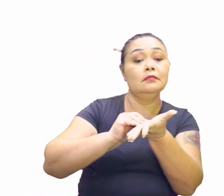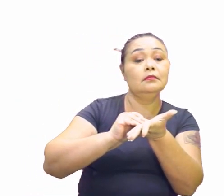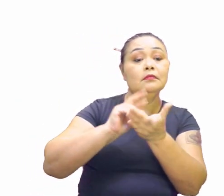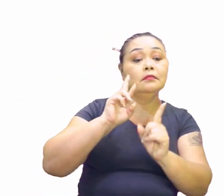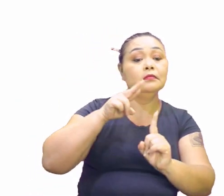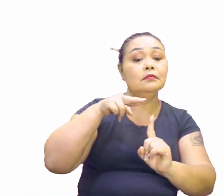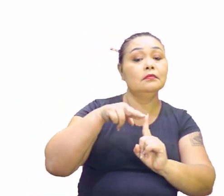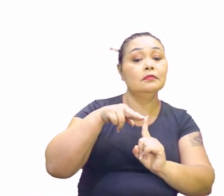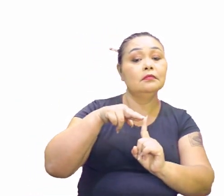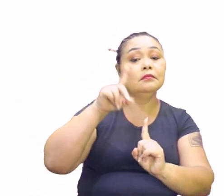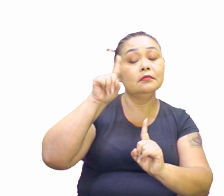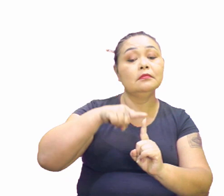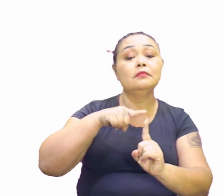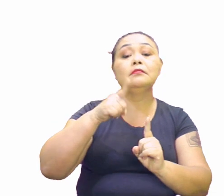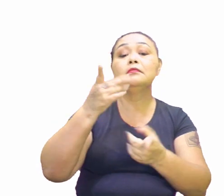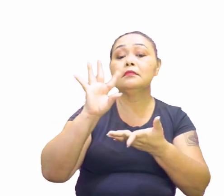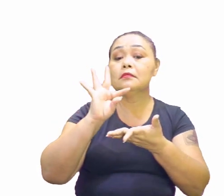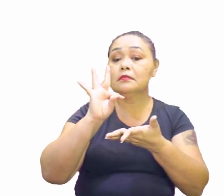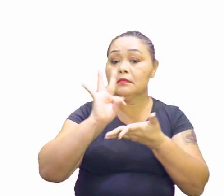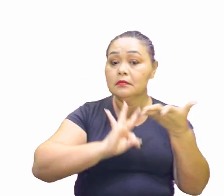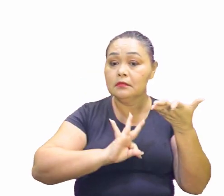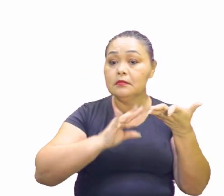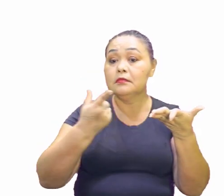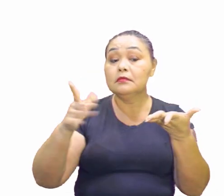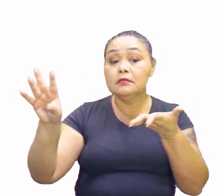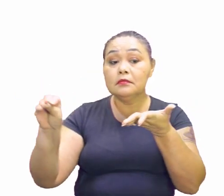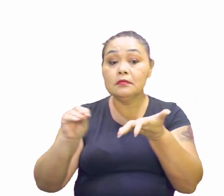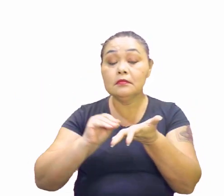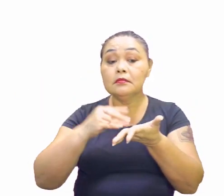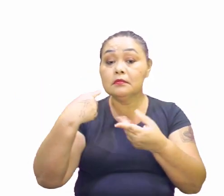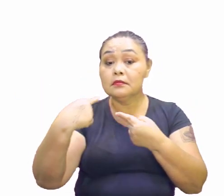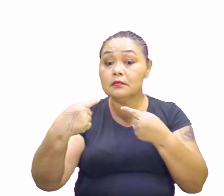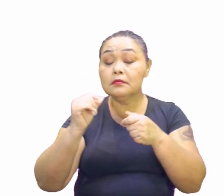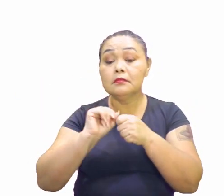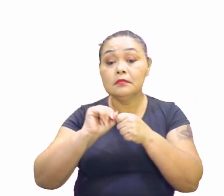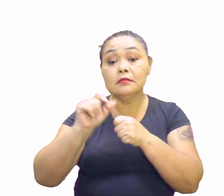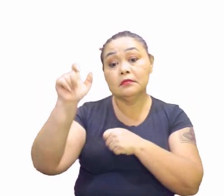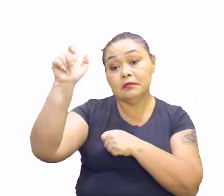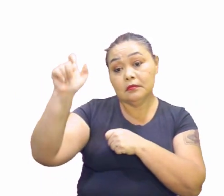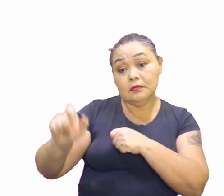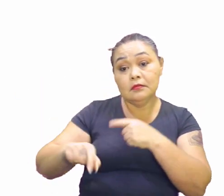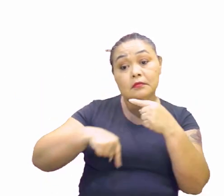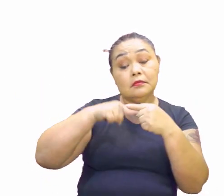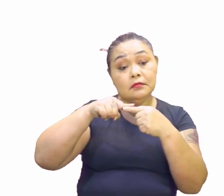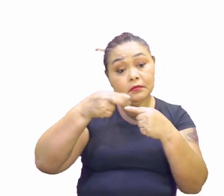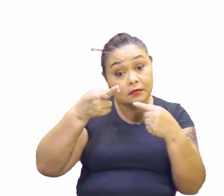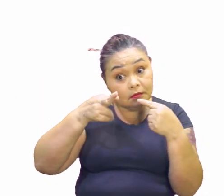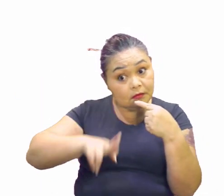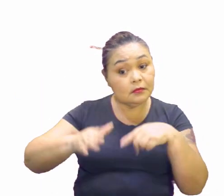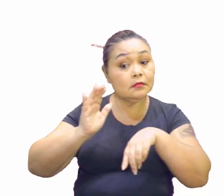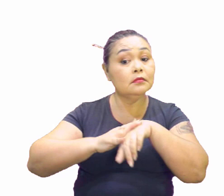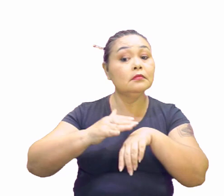É muito comum em texto dissertativo que utiliza a citação de argumentos de autoridade no